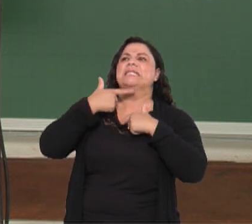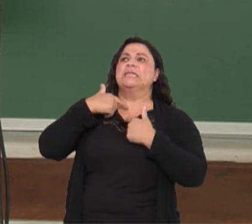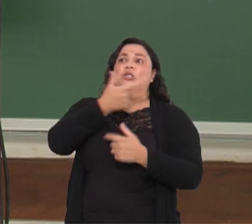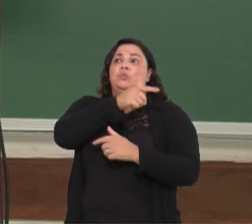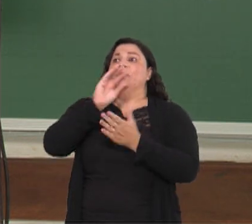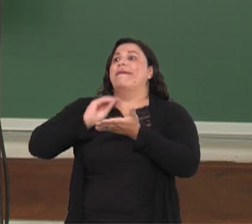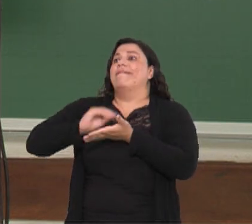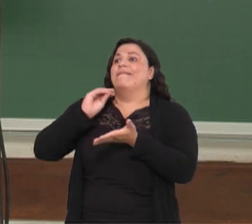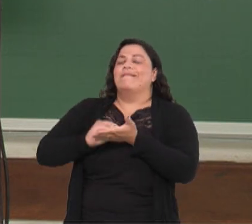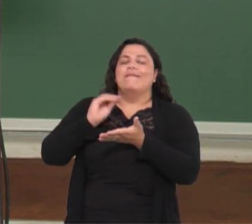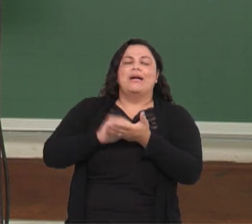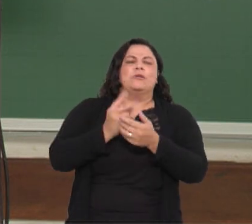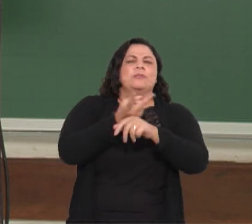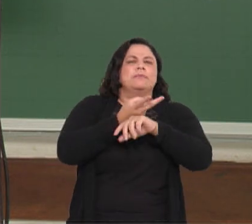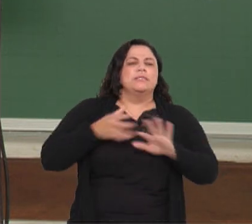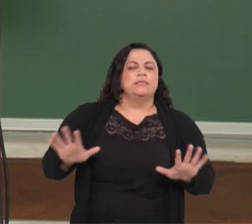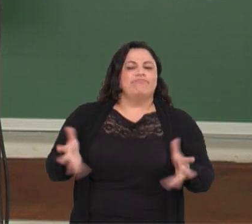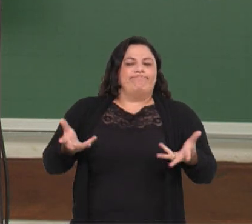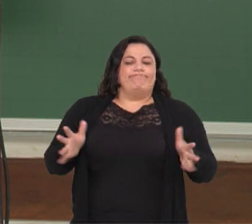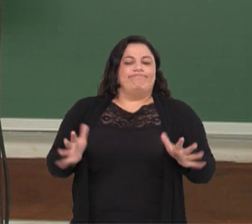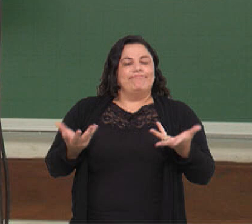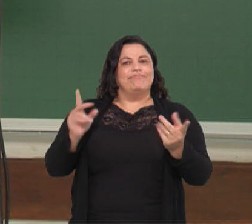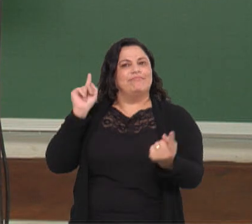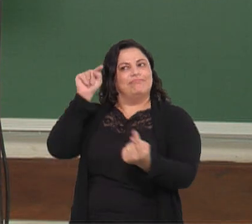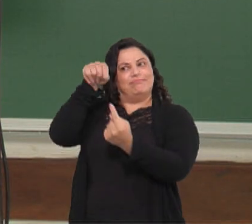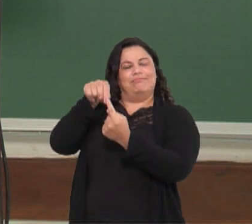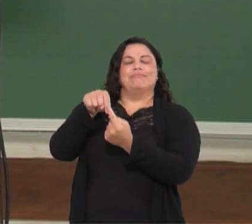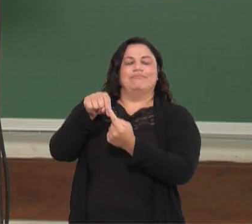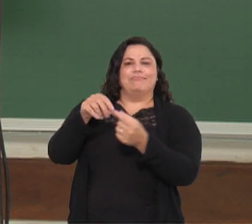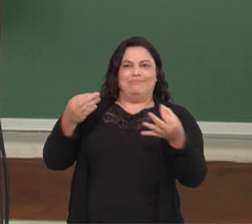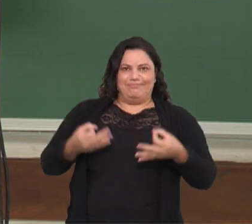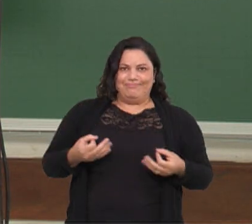mas está correndo atrás para buscar atingir aquilo.